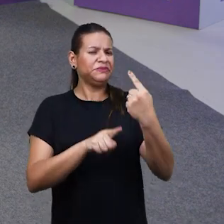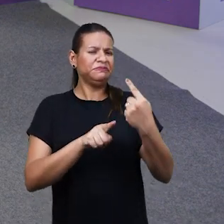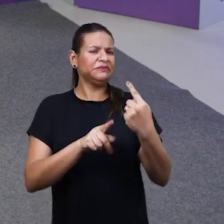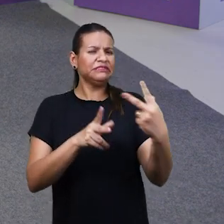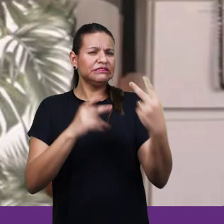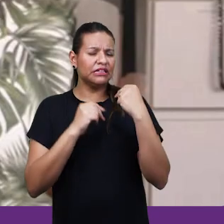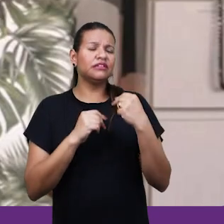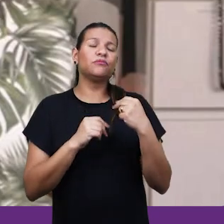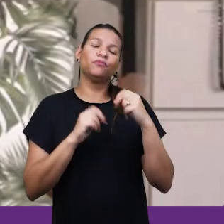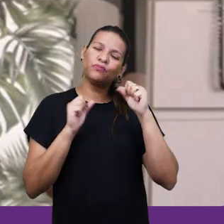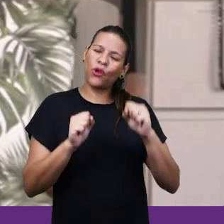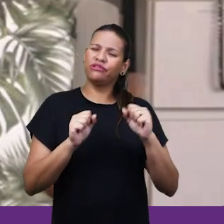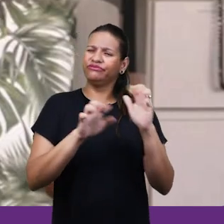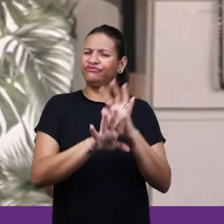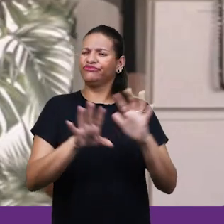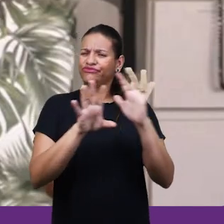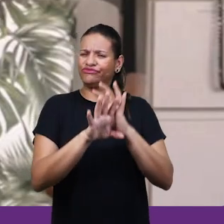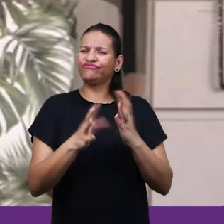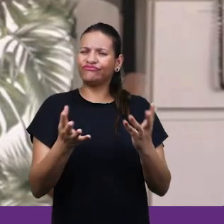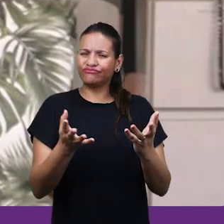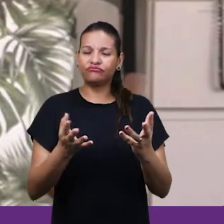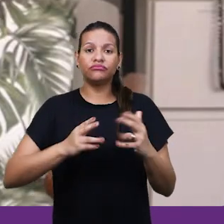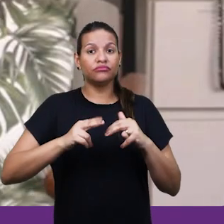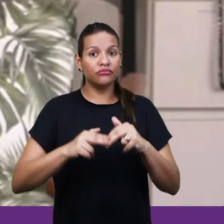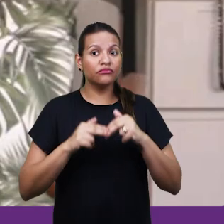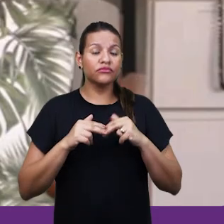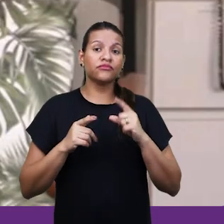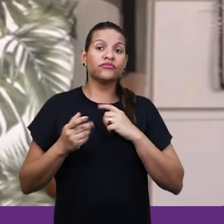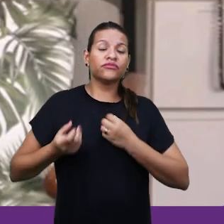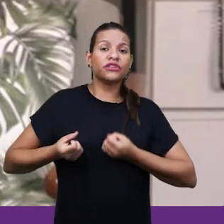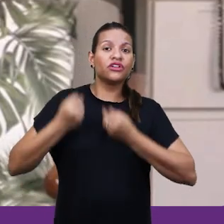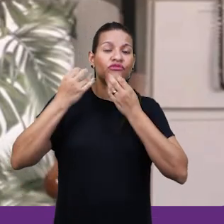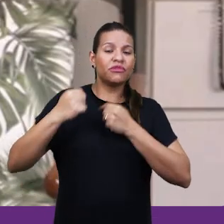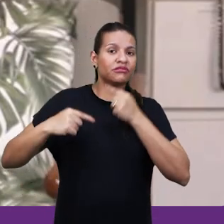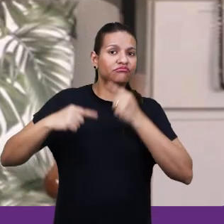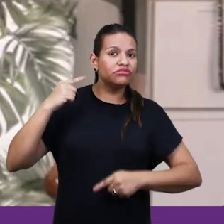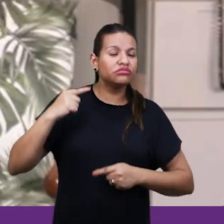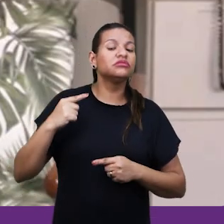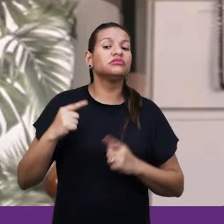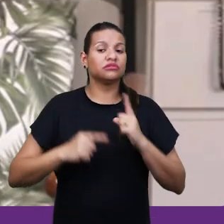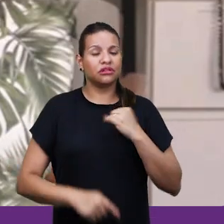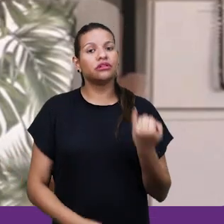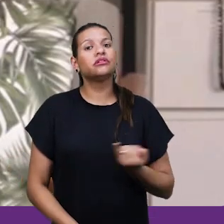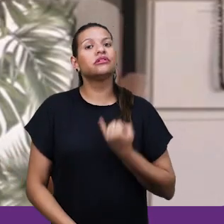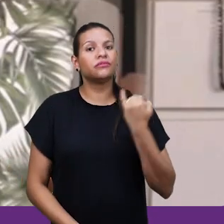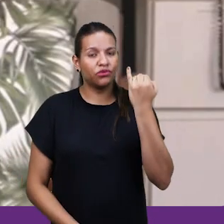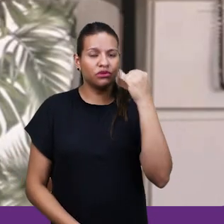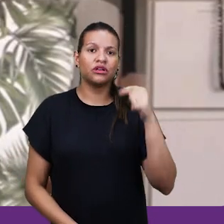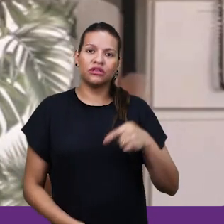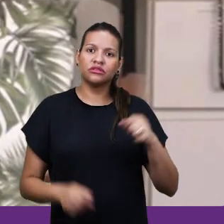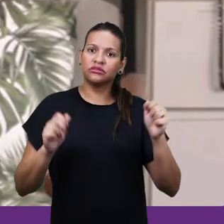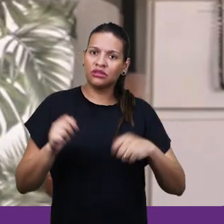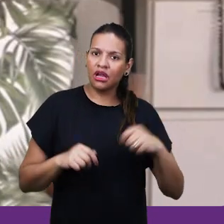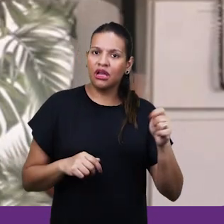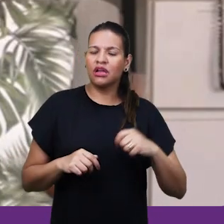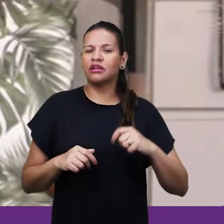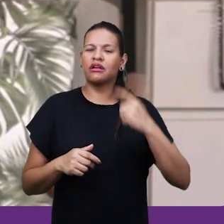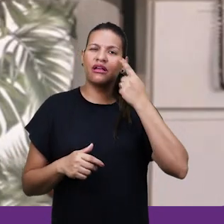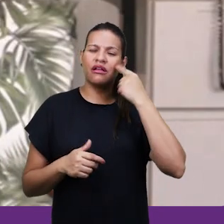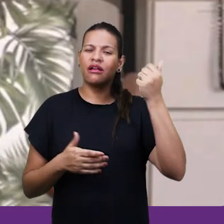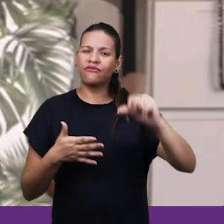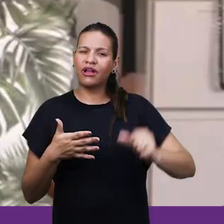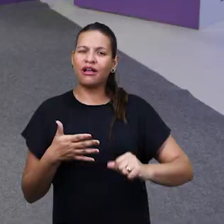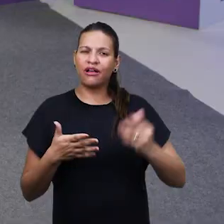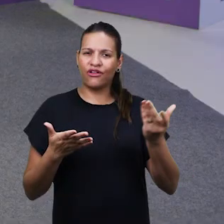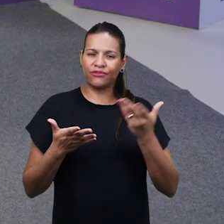todo esse sistema. Então, é nesse sentido que a desinformação tem um potencial muito importante, né, de ser avaliada